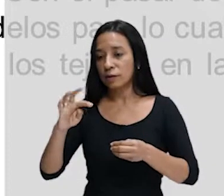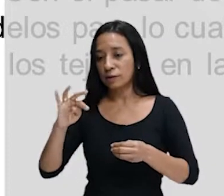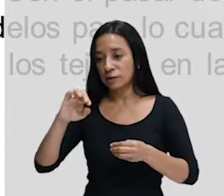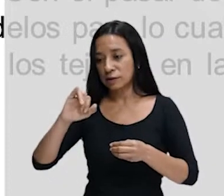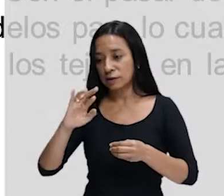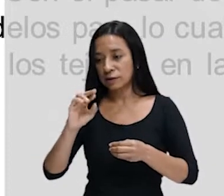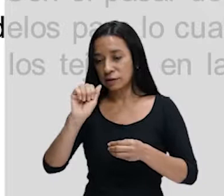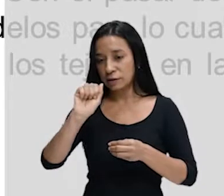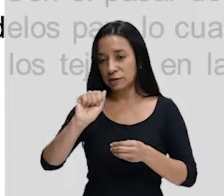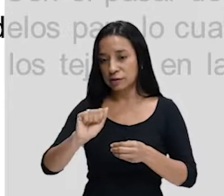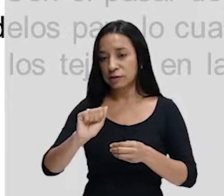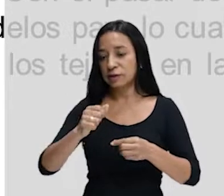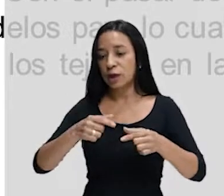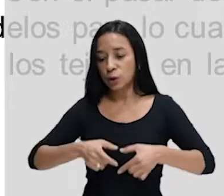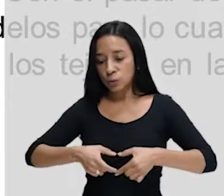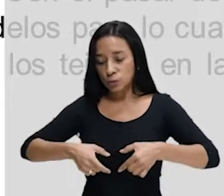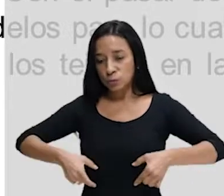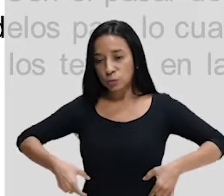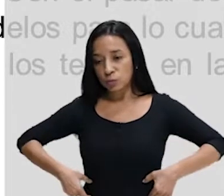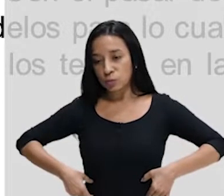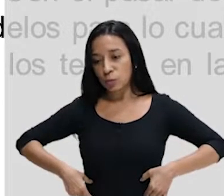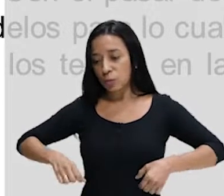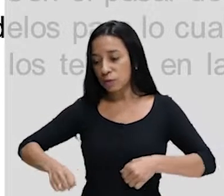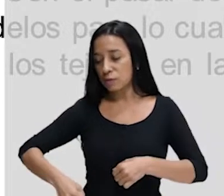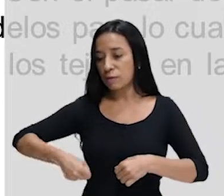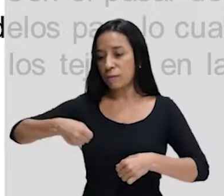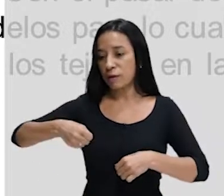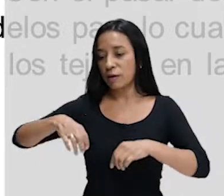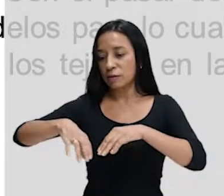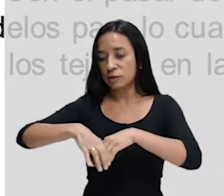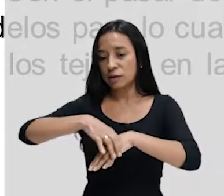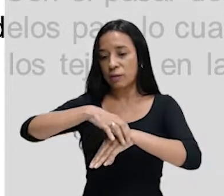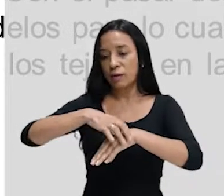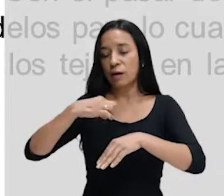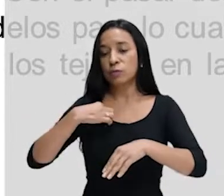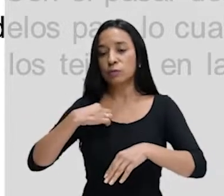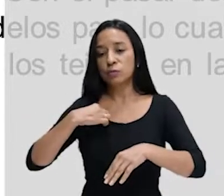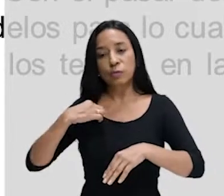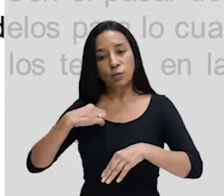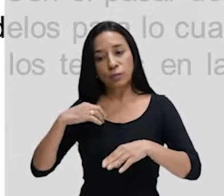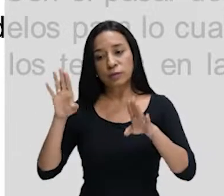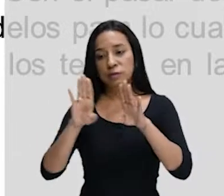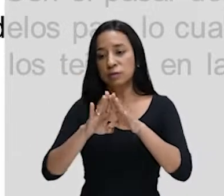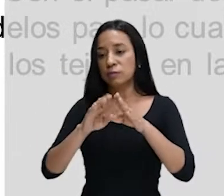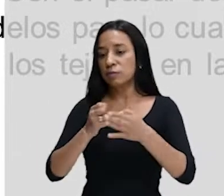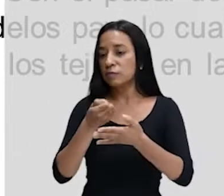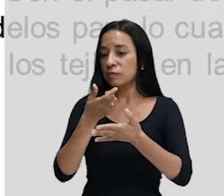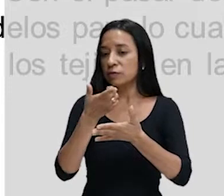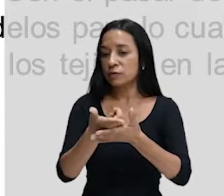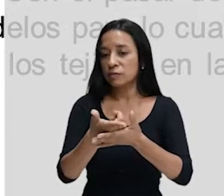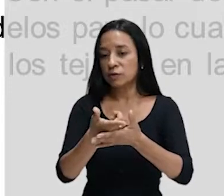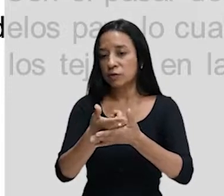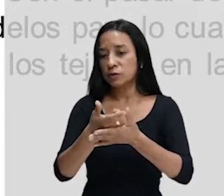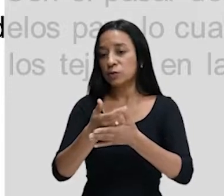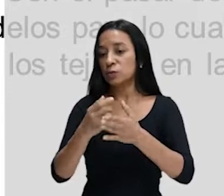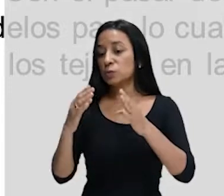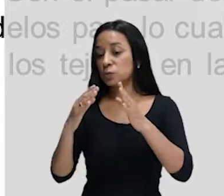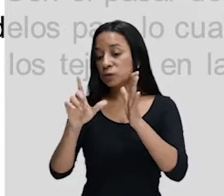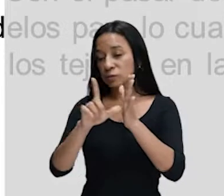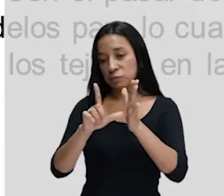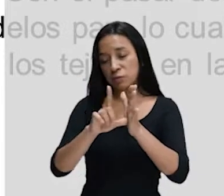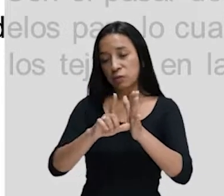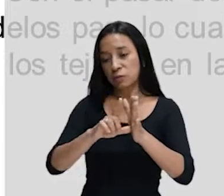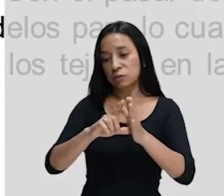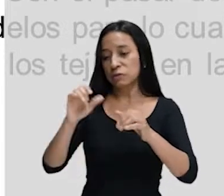porta-moedas, cinturões, maletas, sapatos, roupa, tá? E são comercializados nos armazéns da cidade